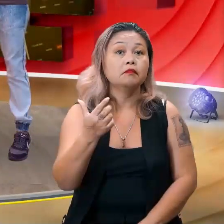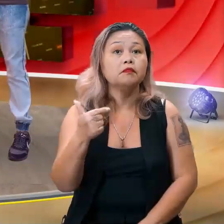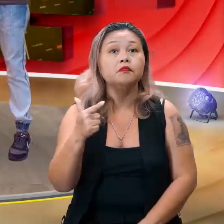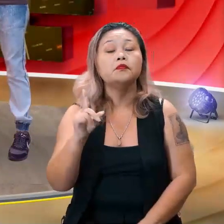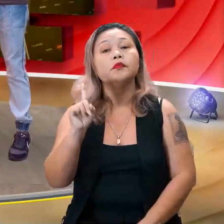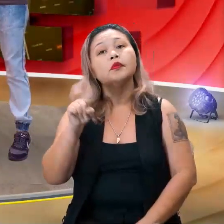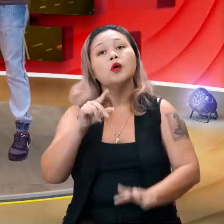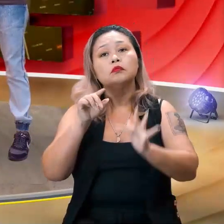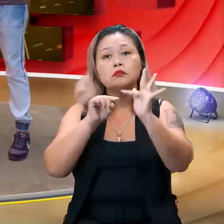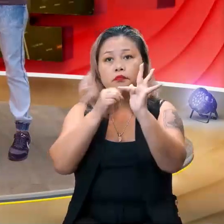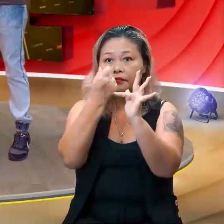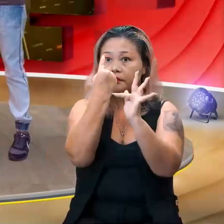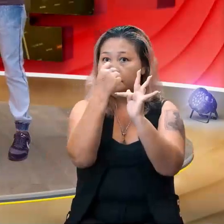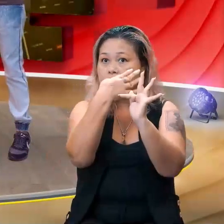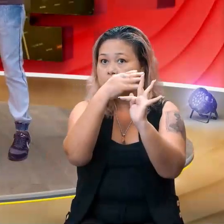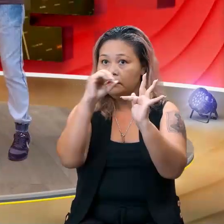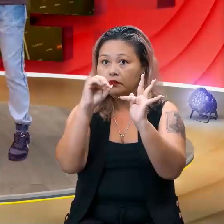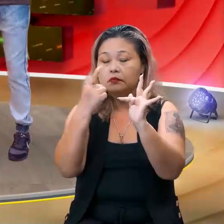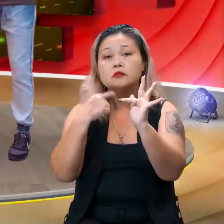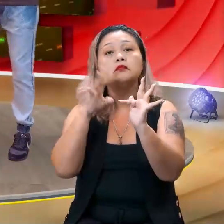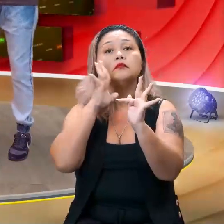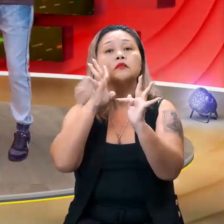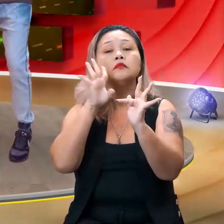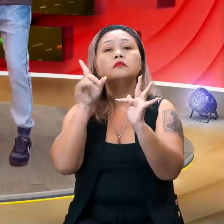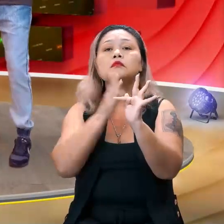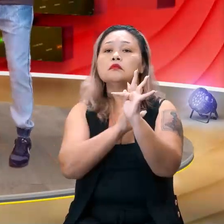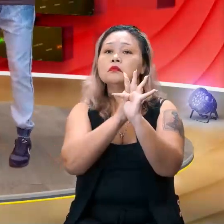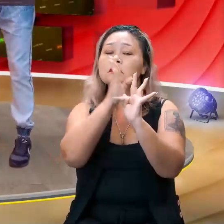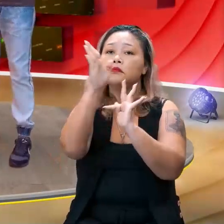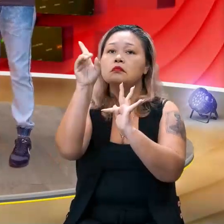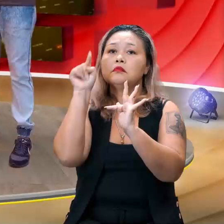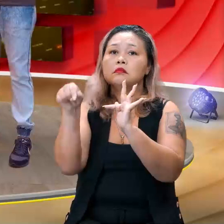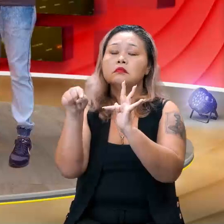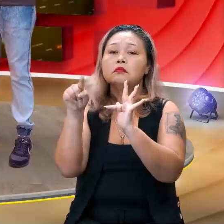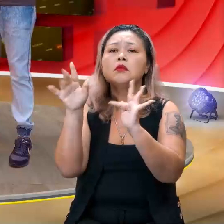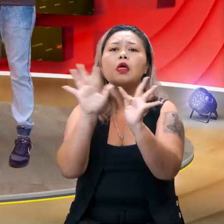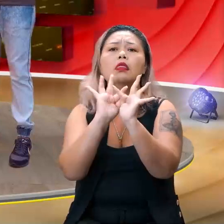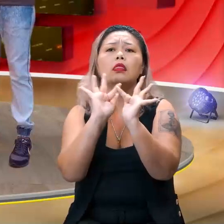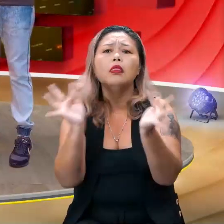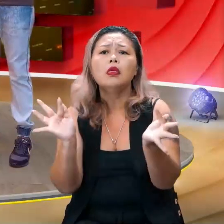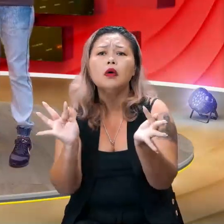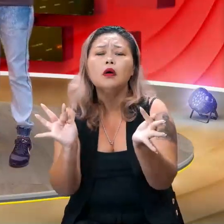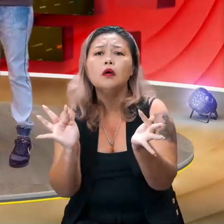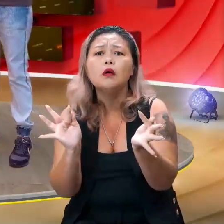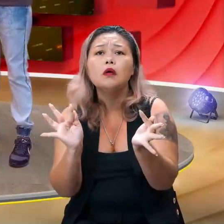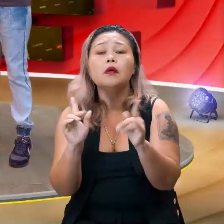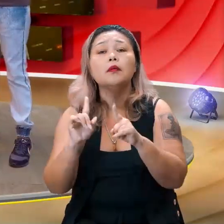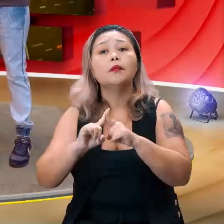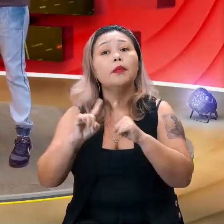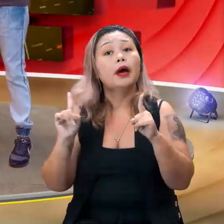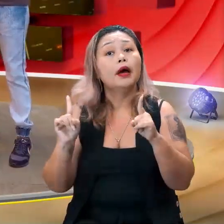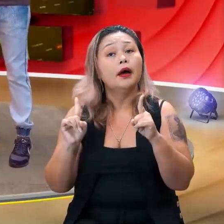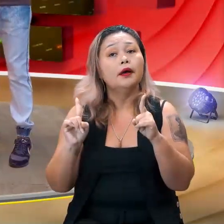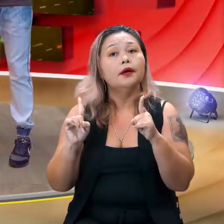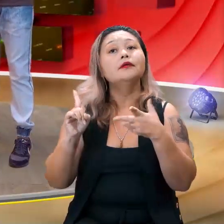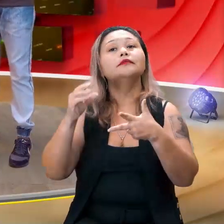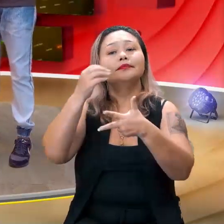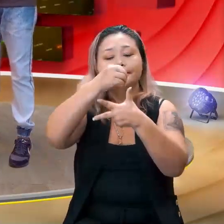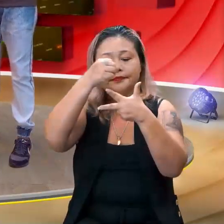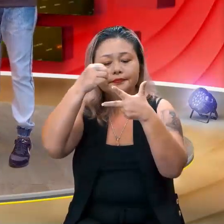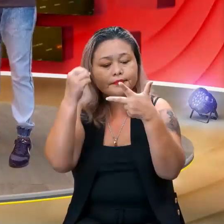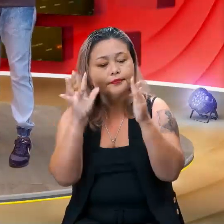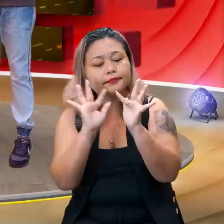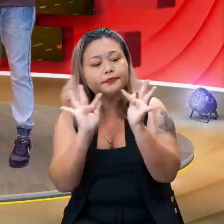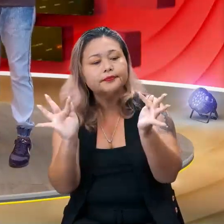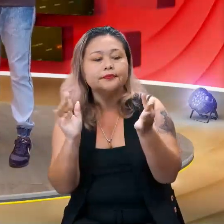no 1.400. E eu achei legal esse gráfico porque, assim, é tão simples, mas geralmente quando cai uma questão muito simples assim, os